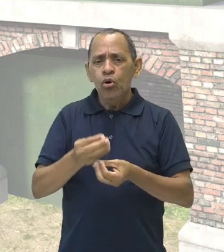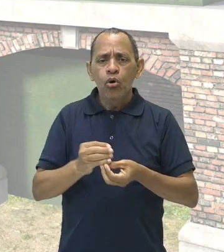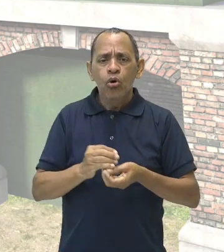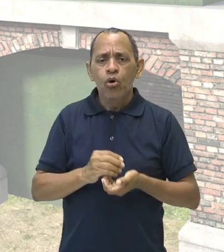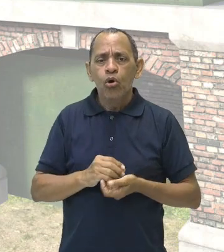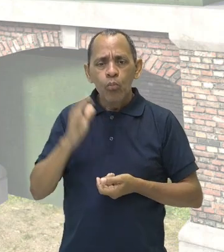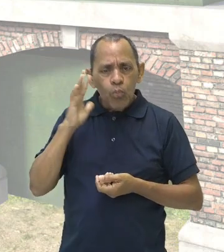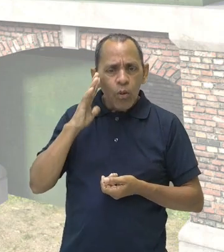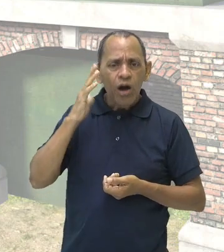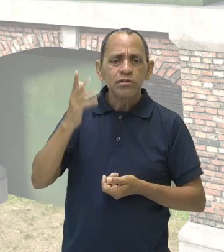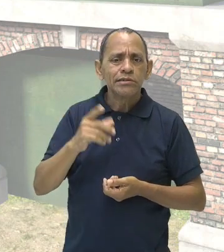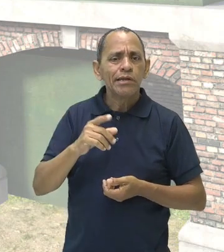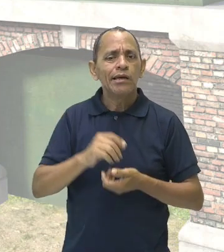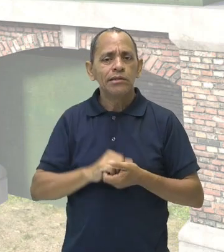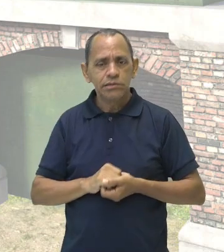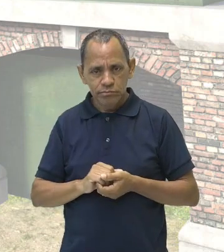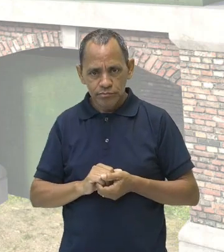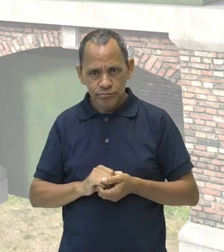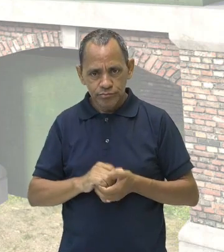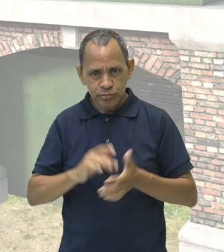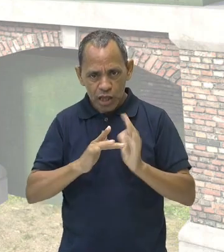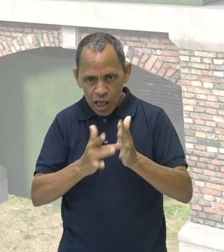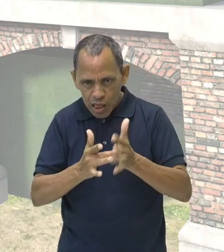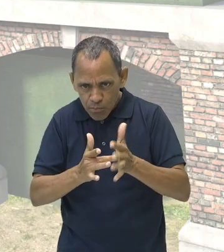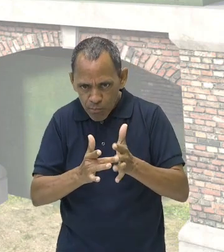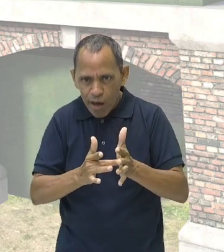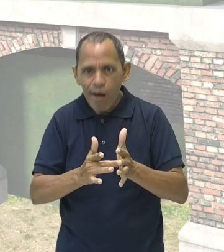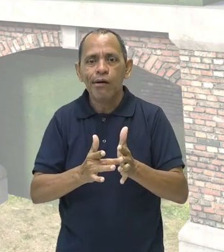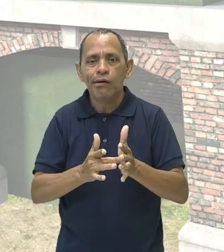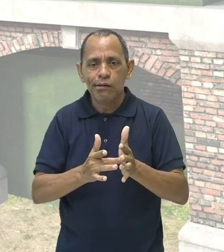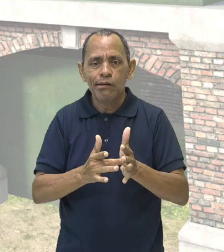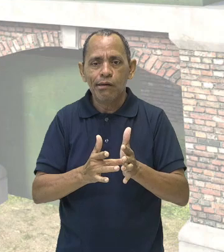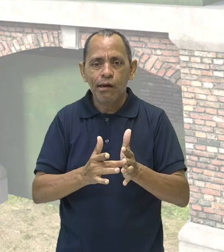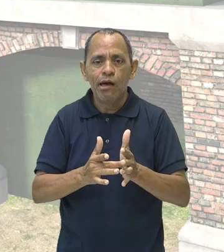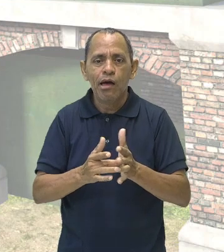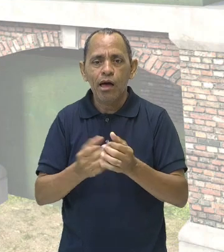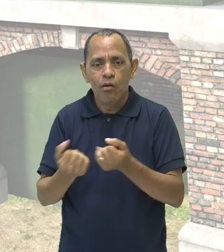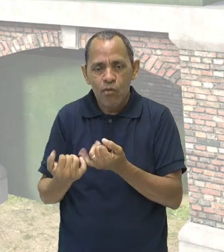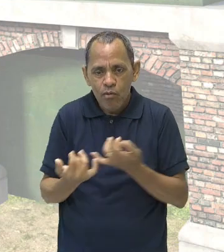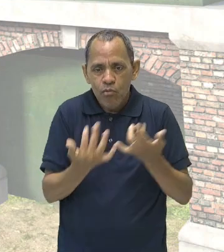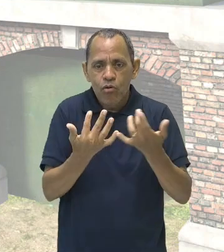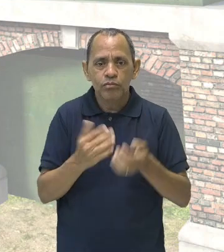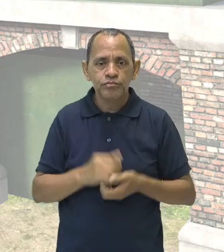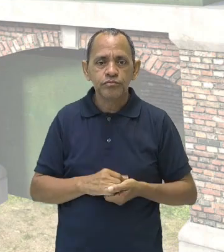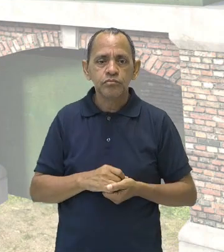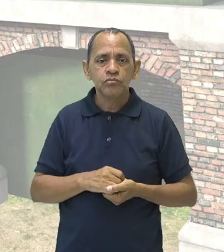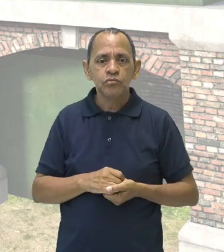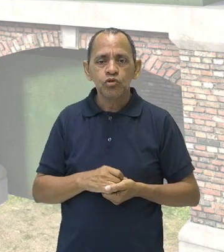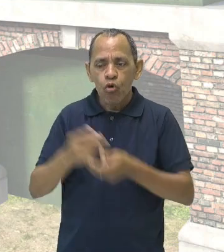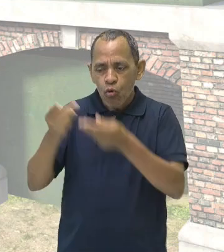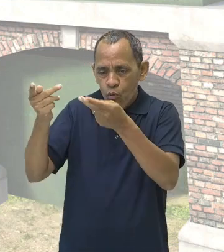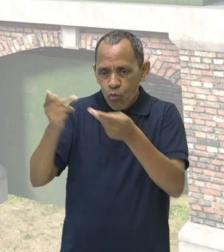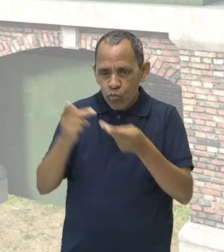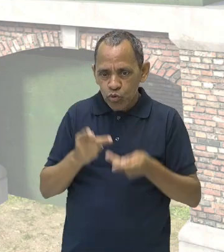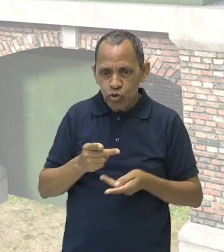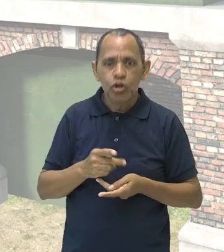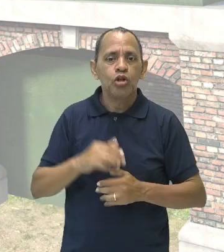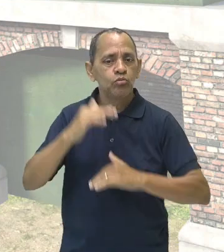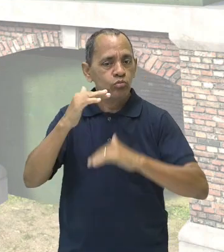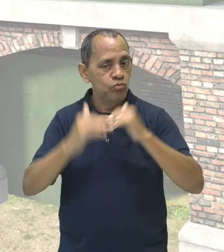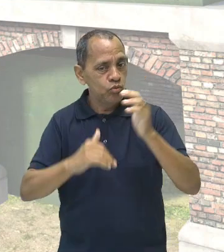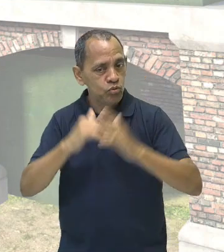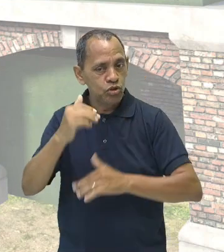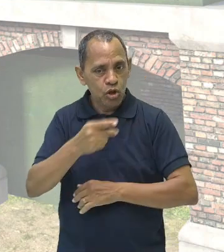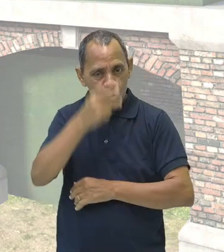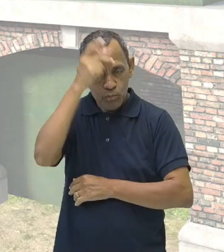essa máquina aqui a vapor? A gente trouxe aqui uma convidada especial que vai nos explicar o funcionamento